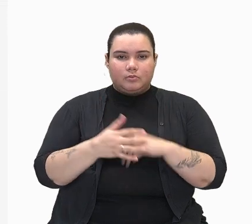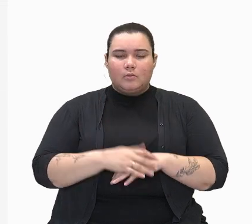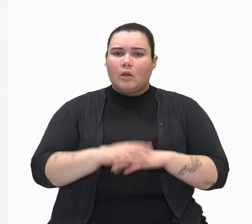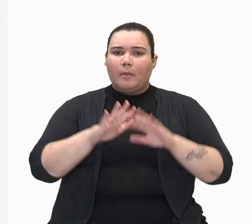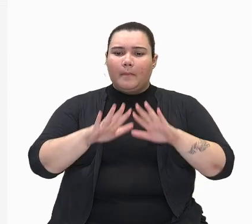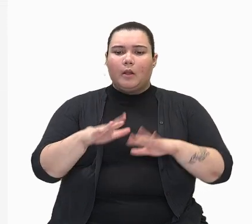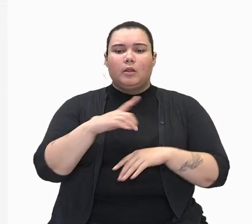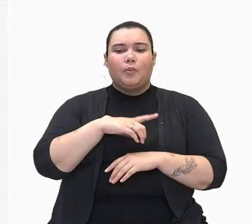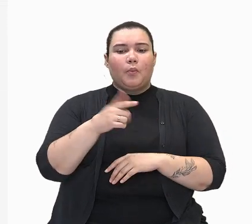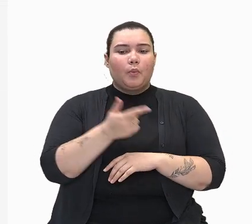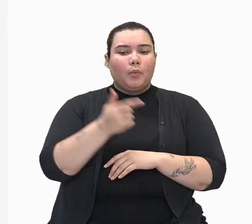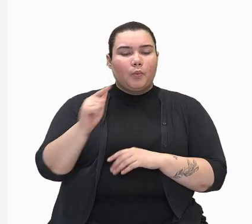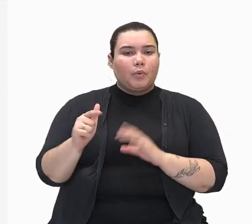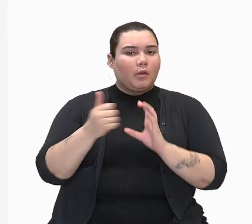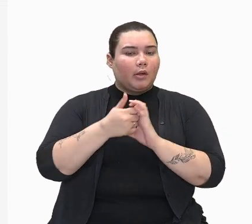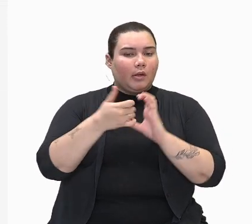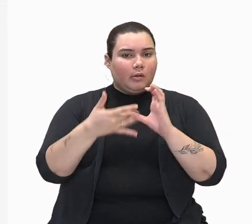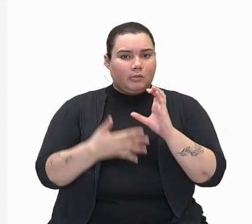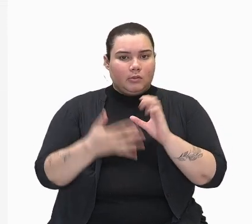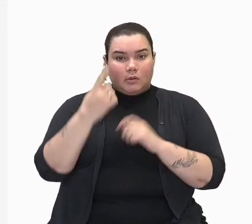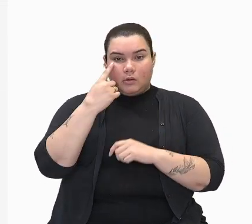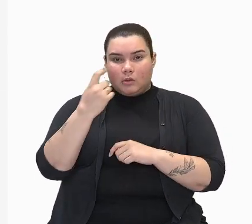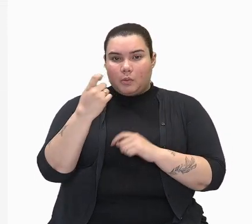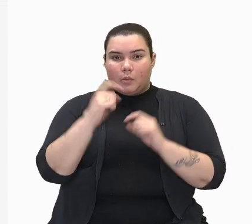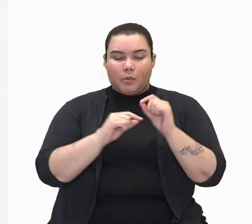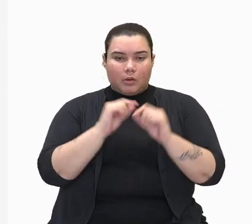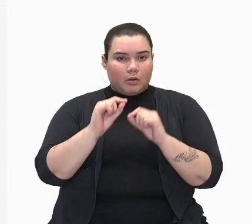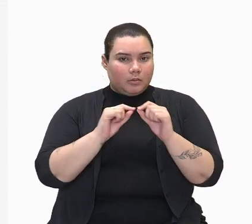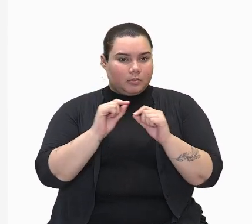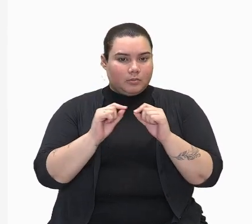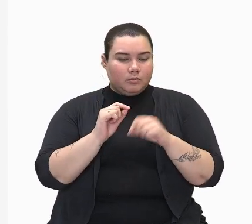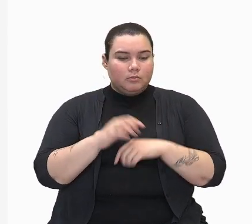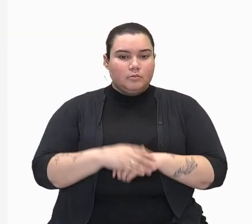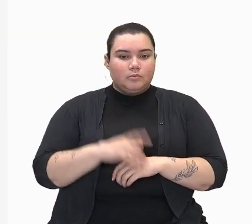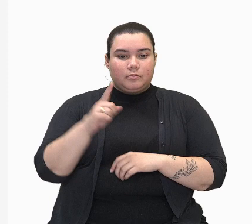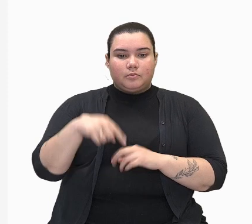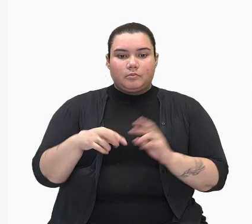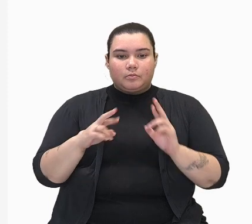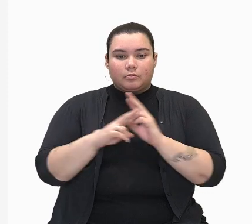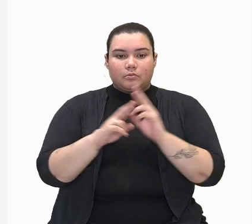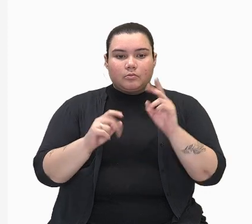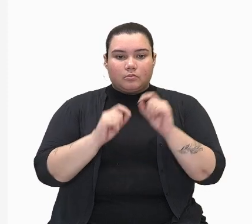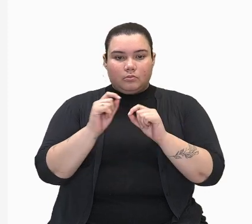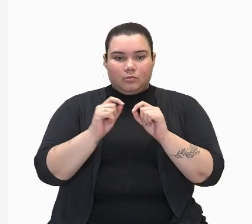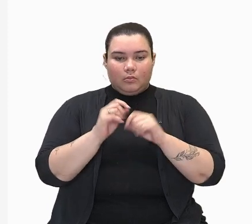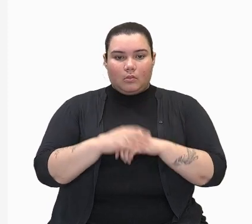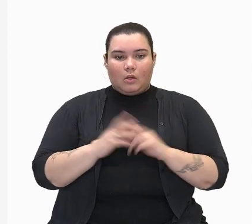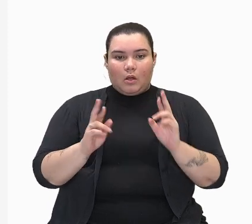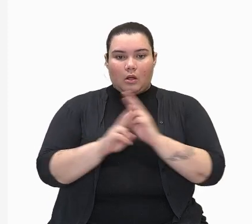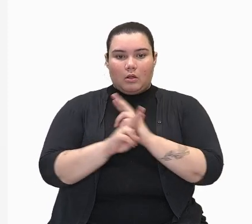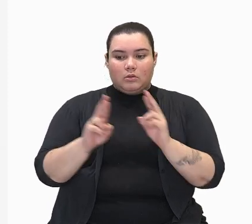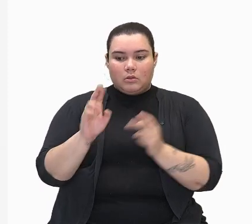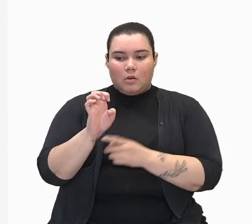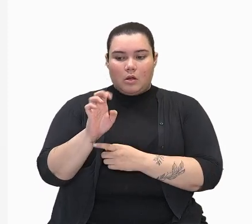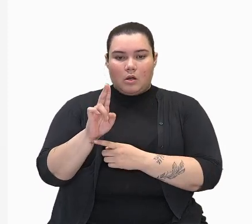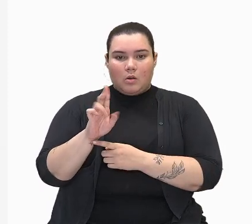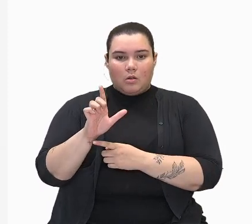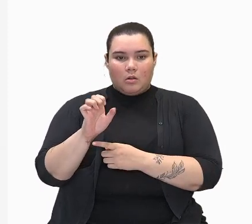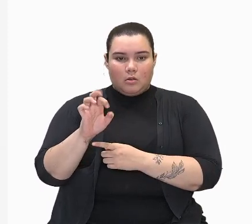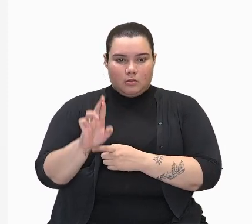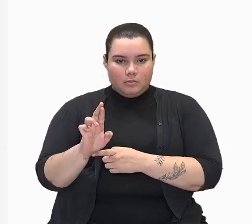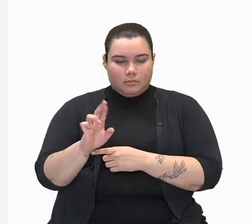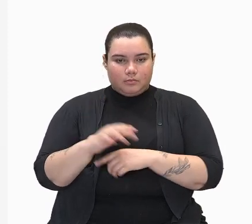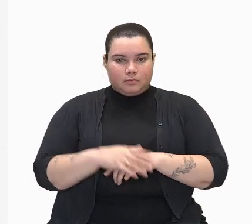aí dos poliedros de Platão é a relação de Euler, né? Ou relação de Euler, né? Que